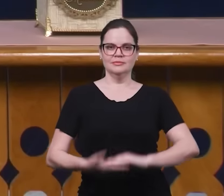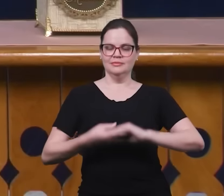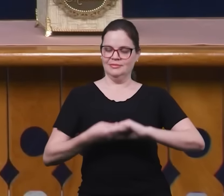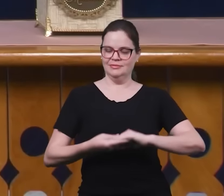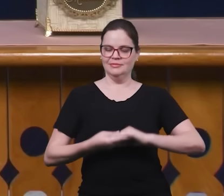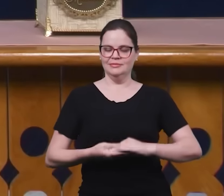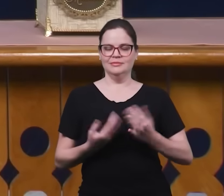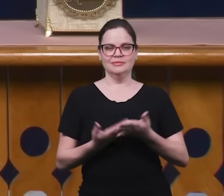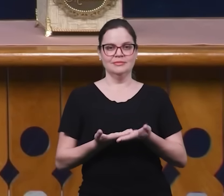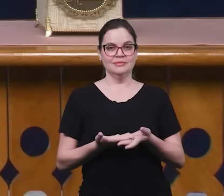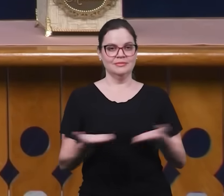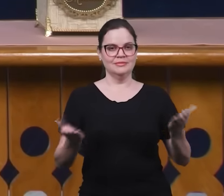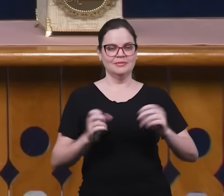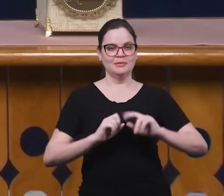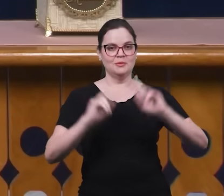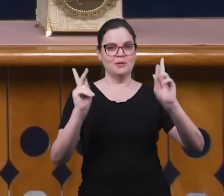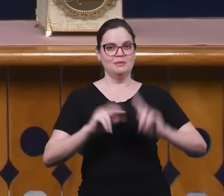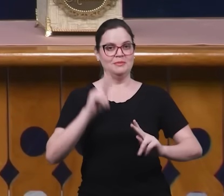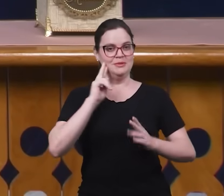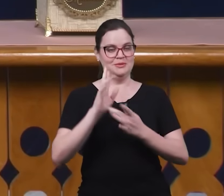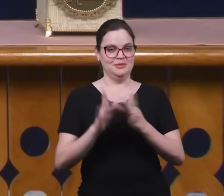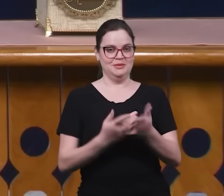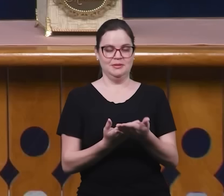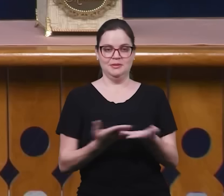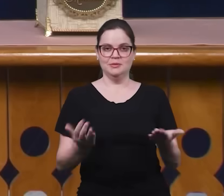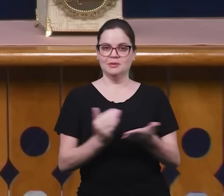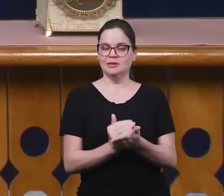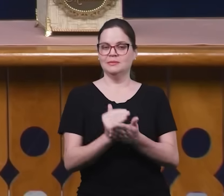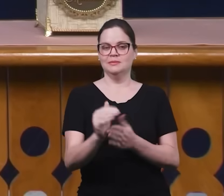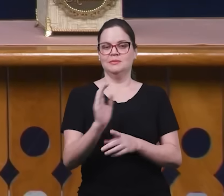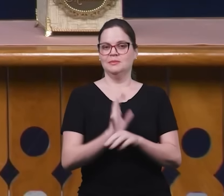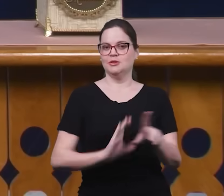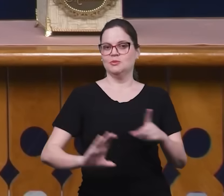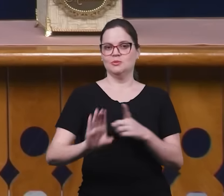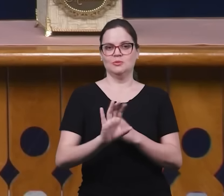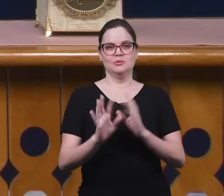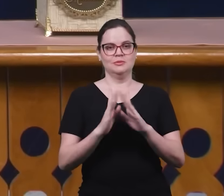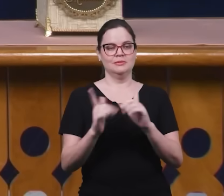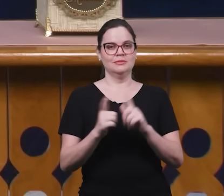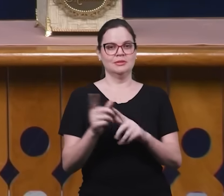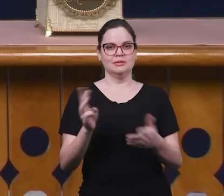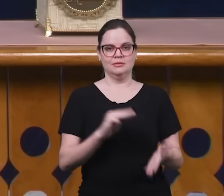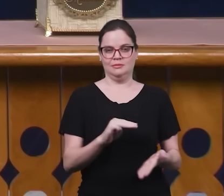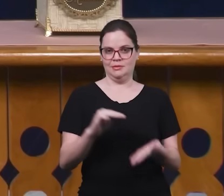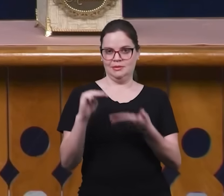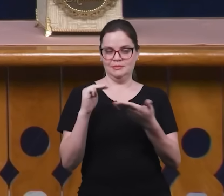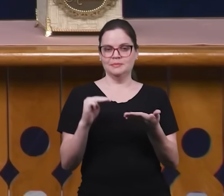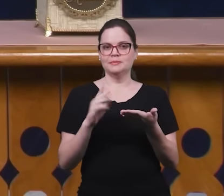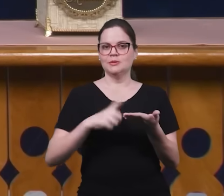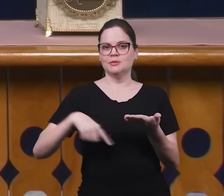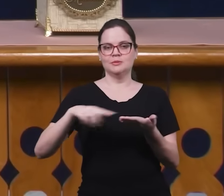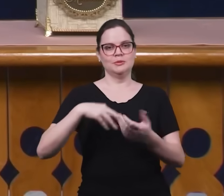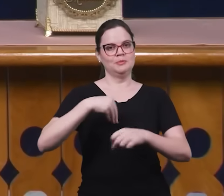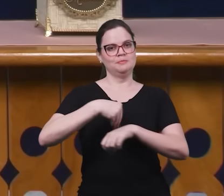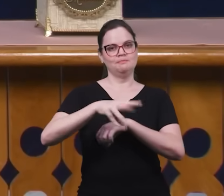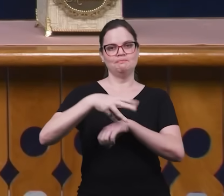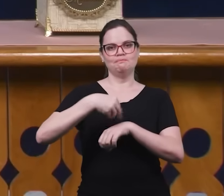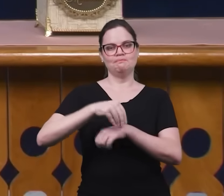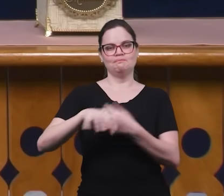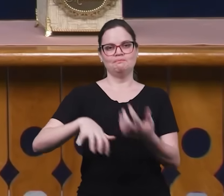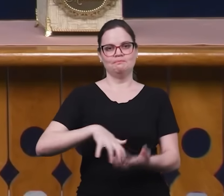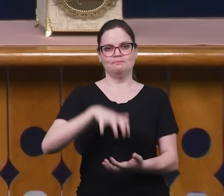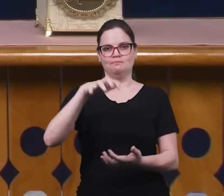Nós saudamos a todos com a paz do Senhor Jesus. Este é o culto da Igreja Cristã Maranata, que está sendo